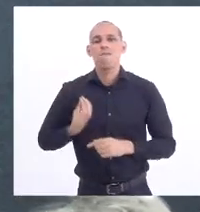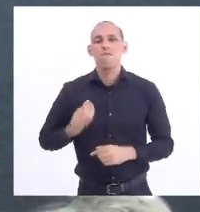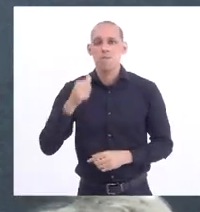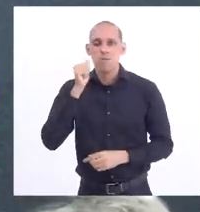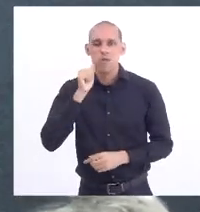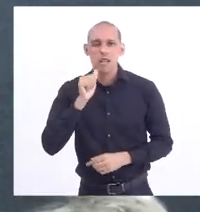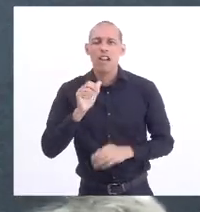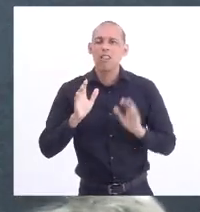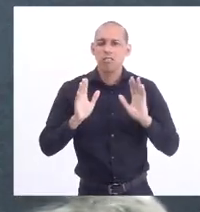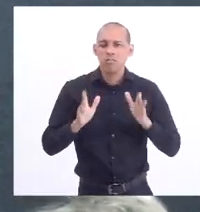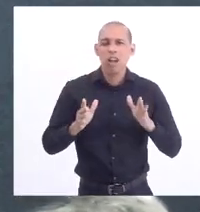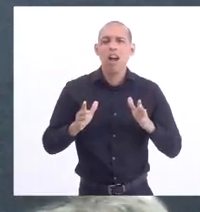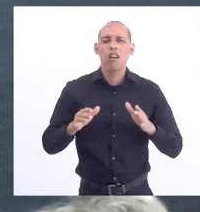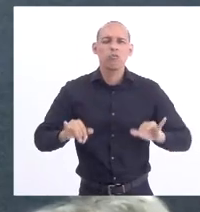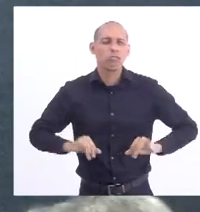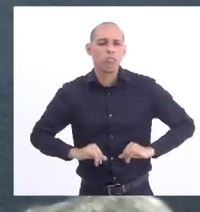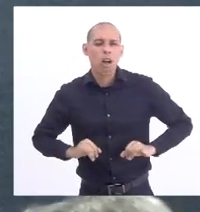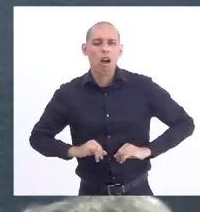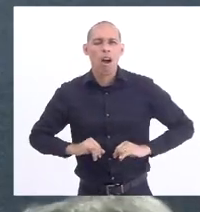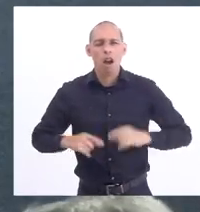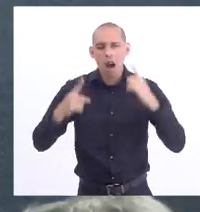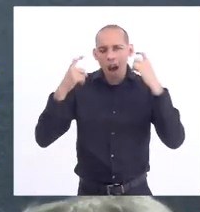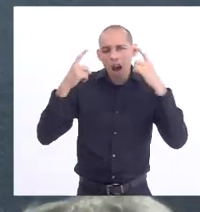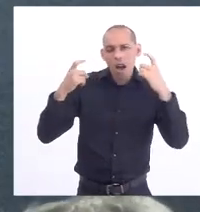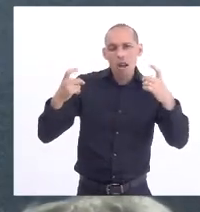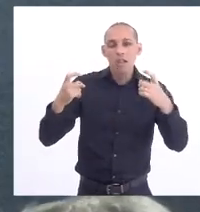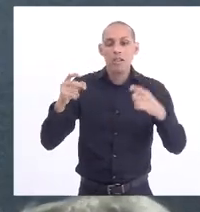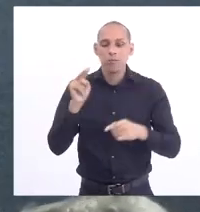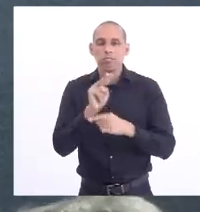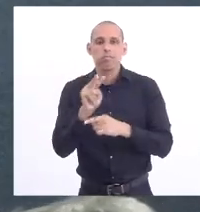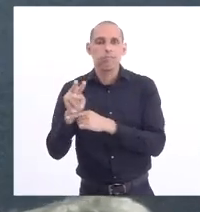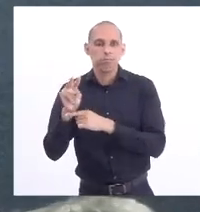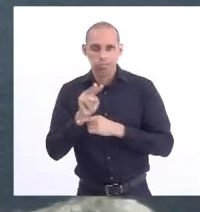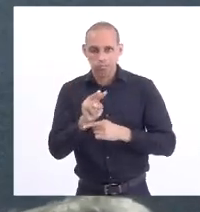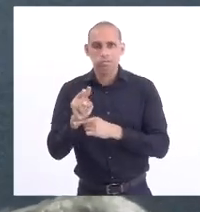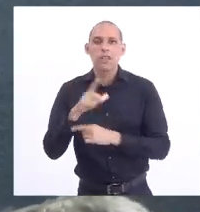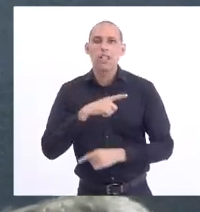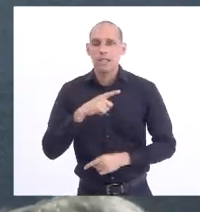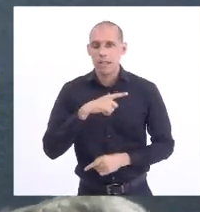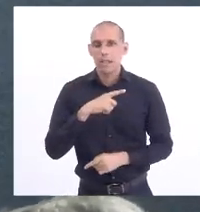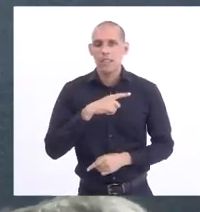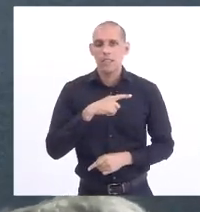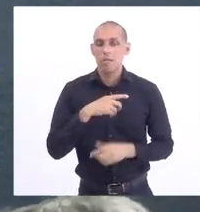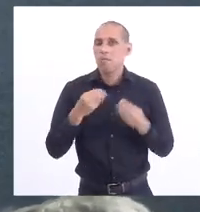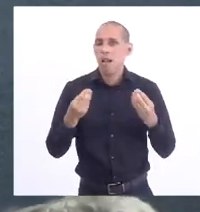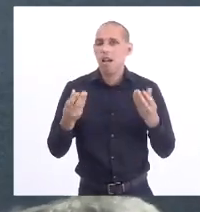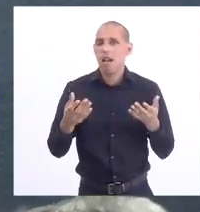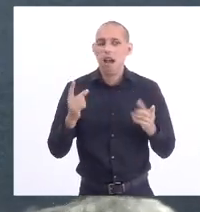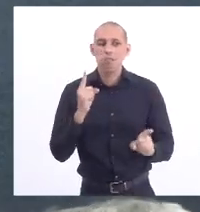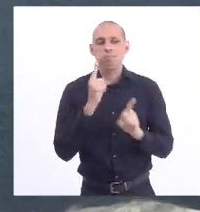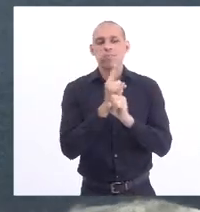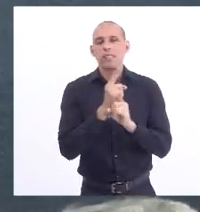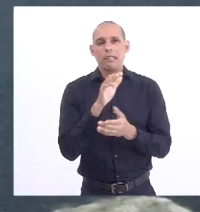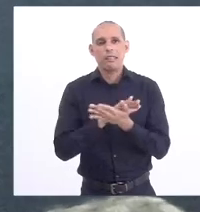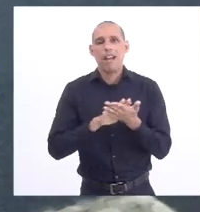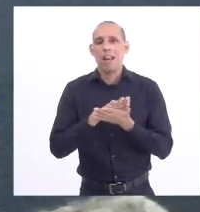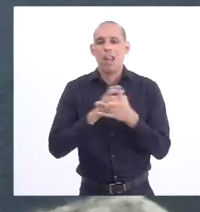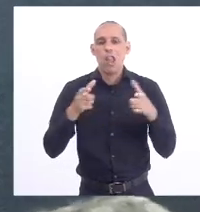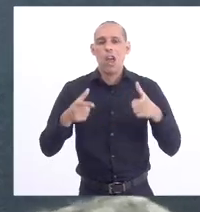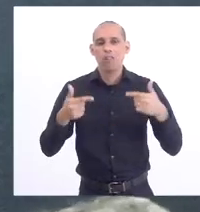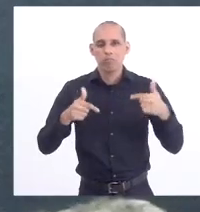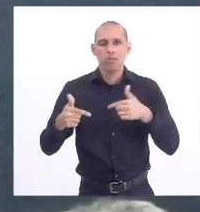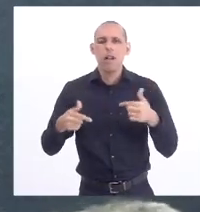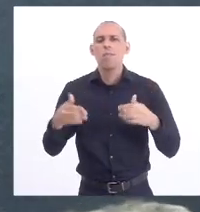mulheres que já sofreram violência, que estão sob proteção, medidas protetivas e para que não sejam localizadas no seu local de trabalho.